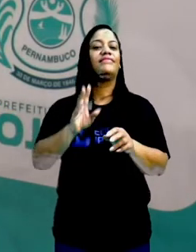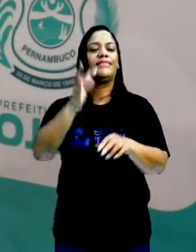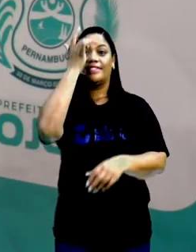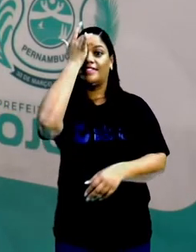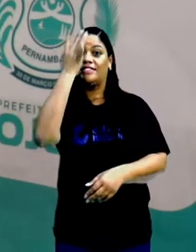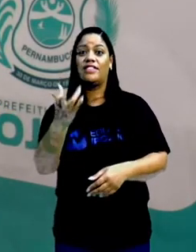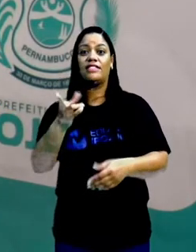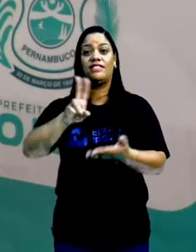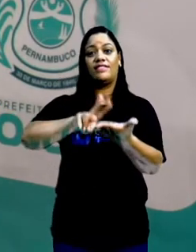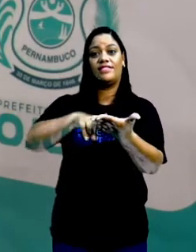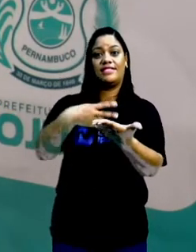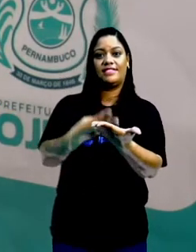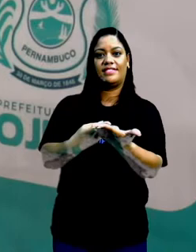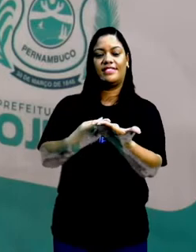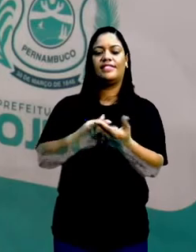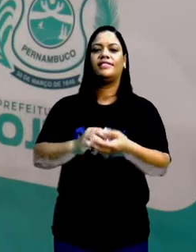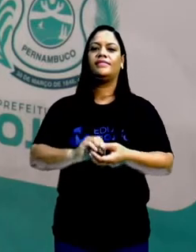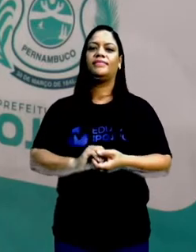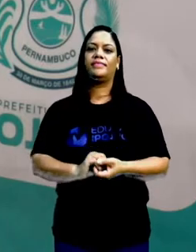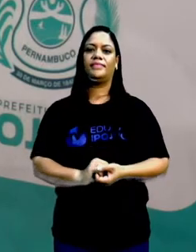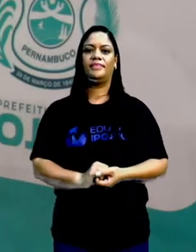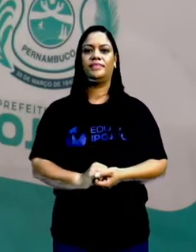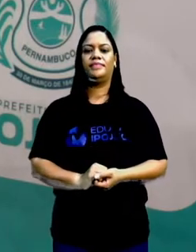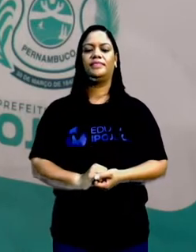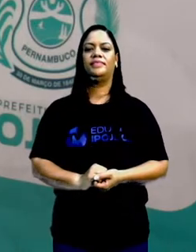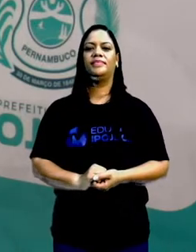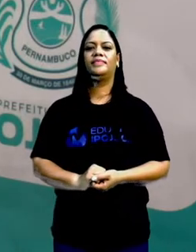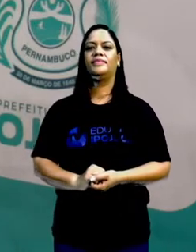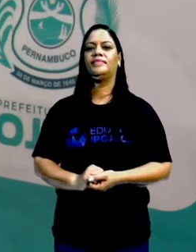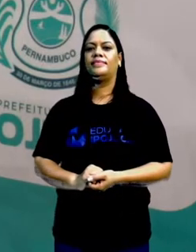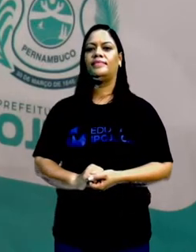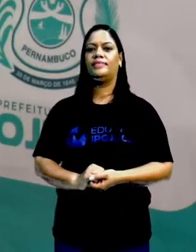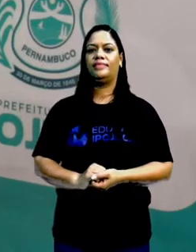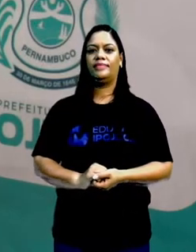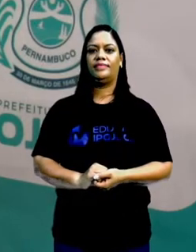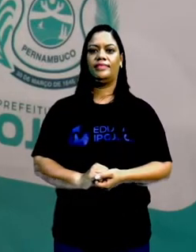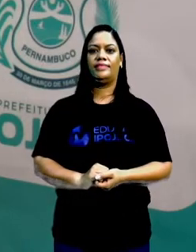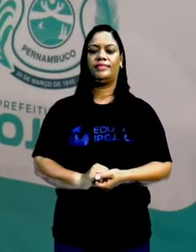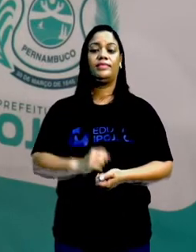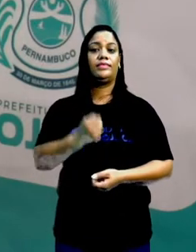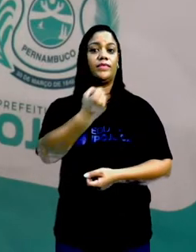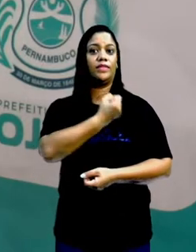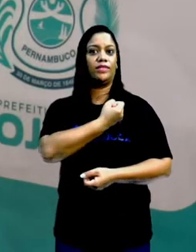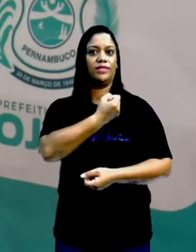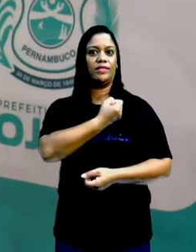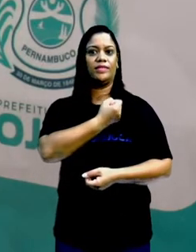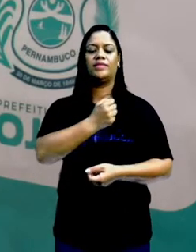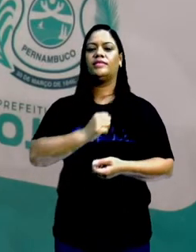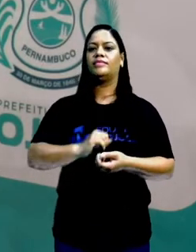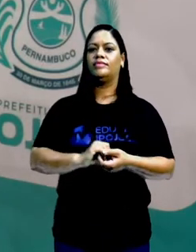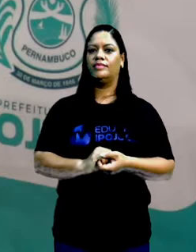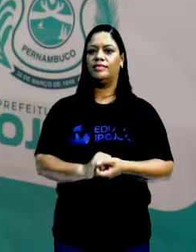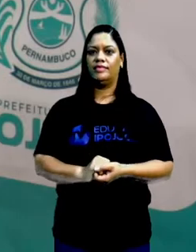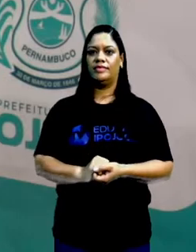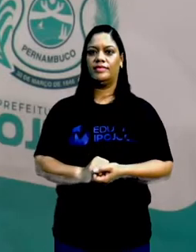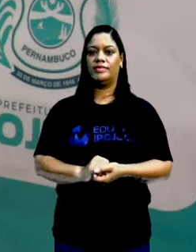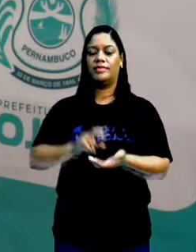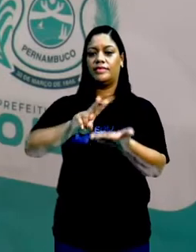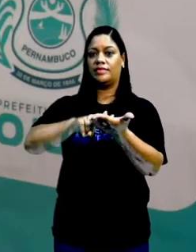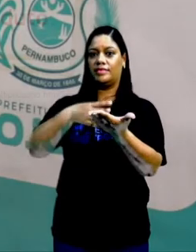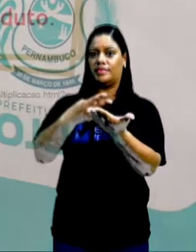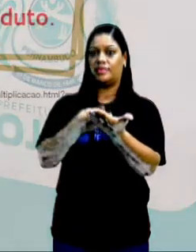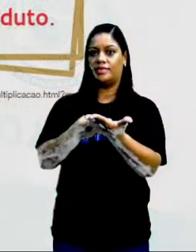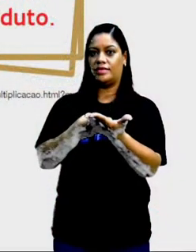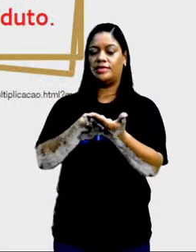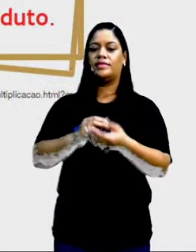Vamos para os termos da multiplicação. Os números que serão multiplicados